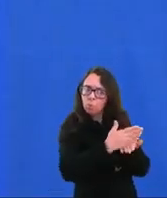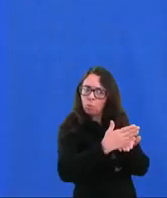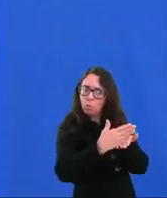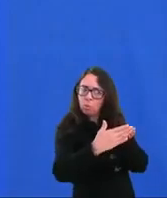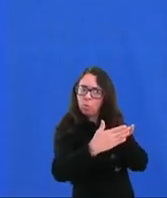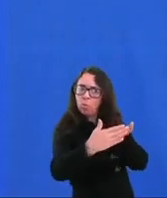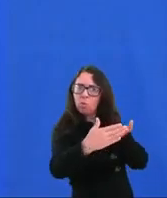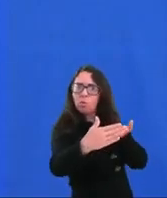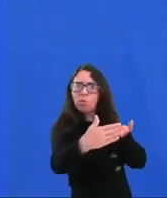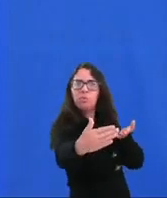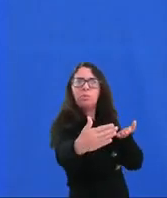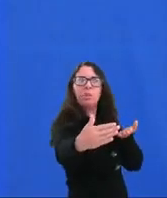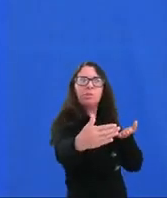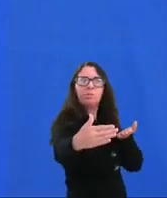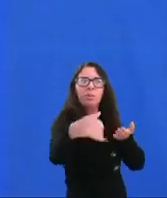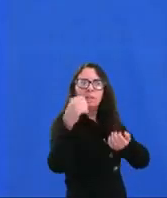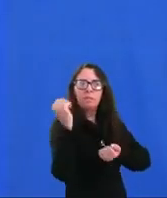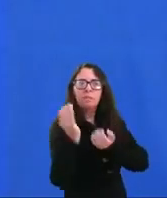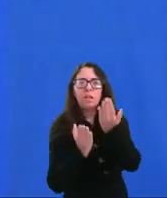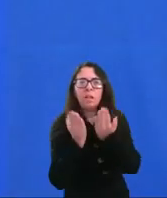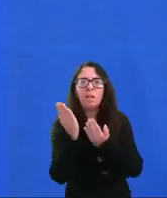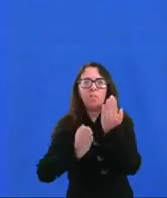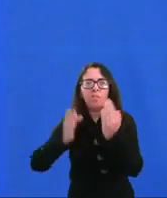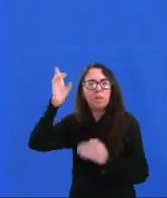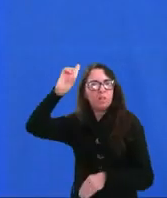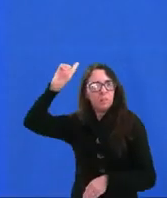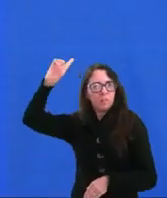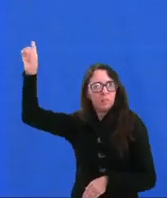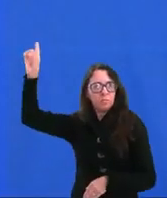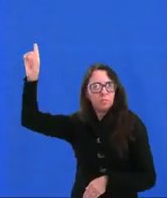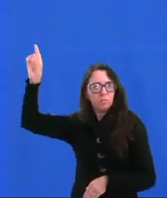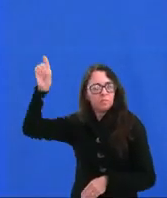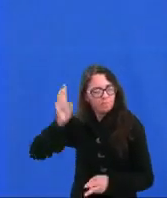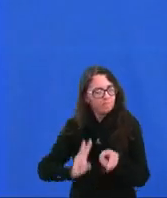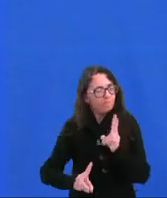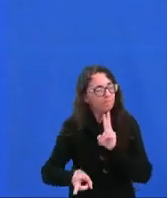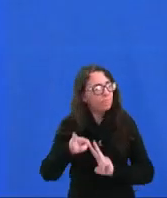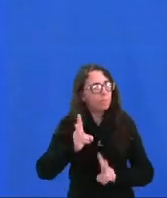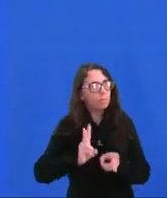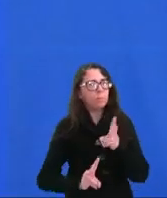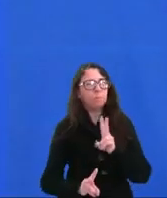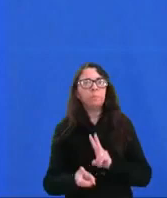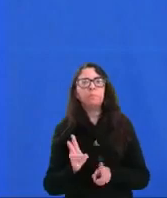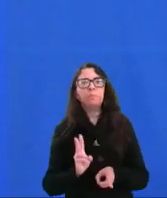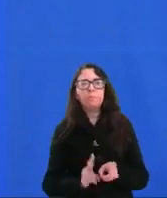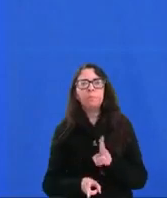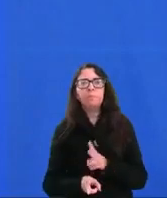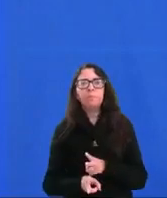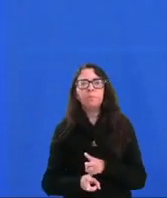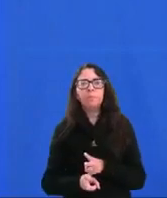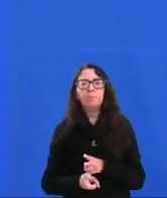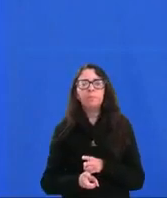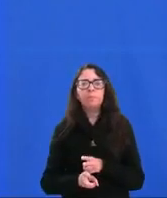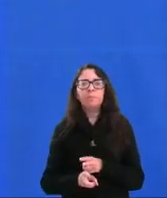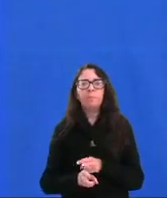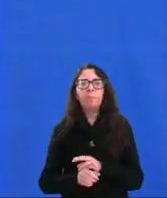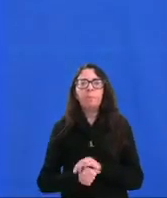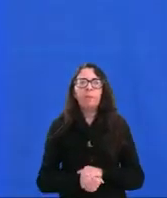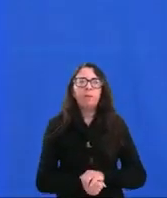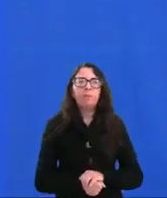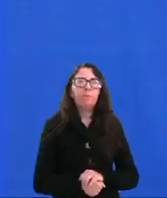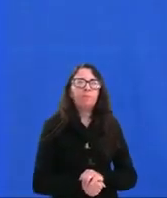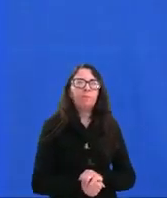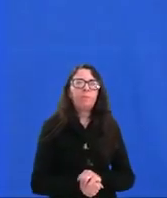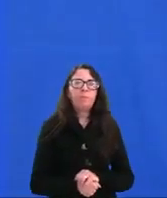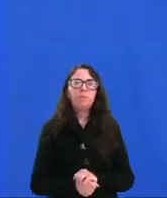Deus sejam expressas, o mundo que sempre observa isso será atraído a Deus. Então, nós devemos